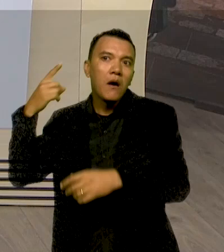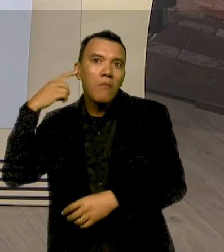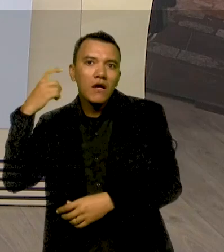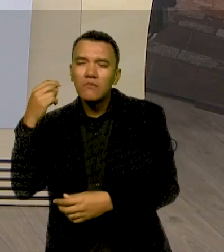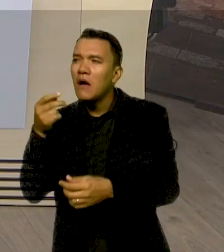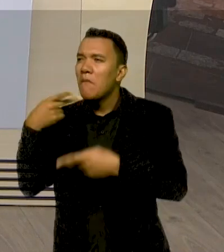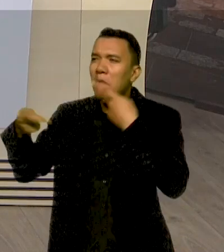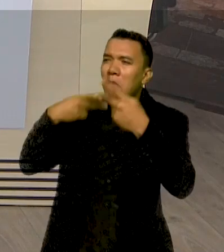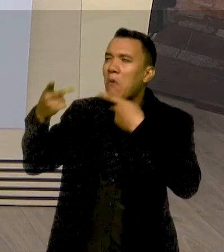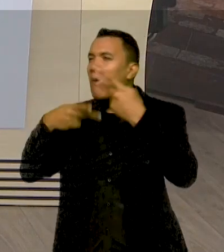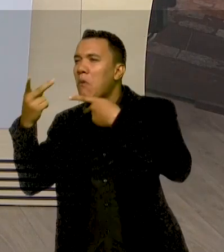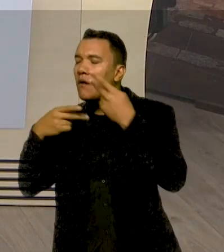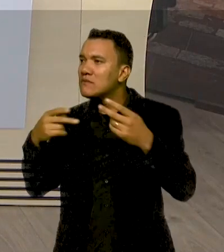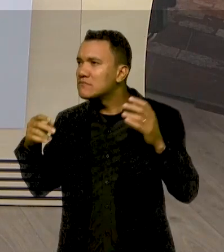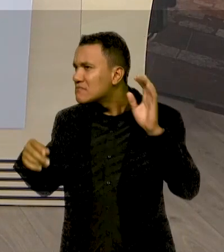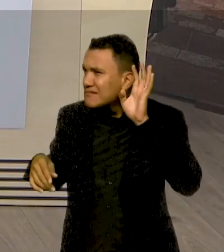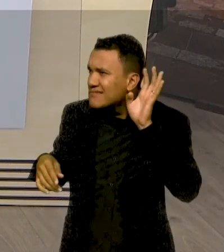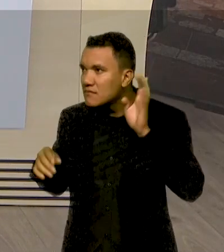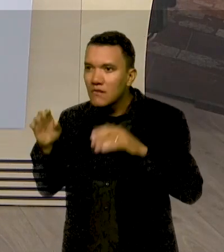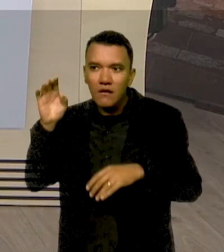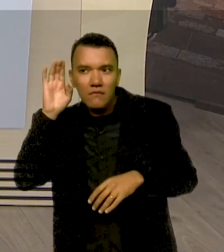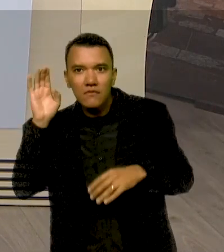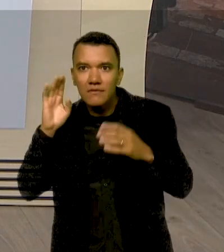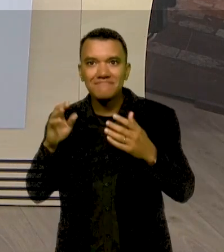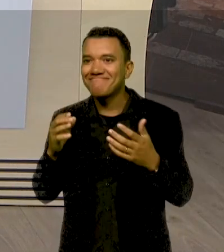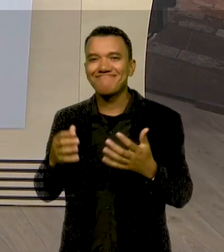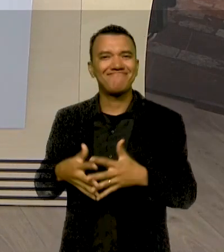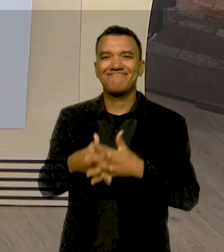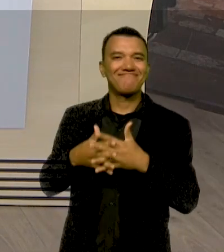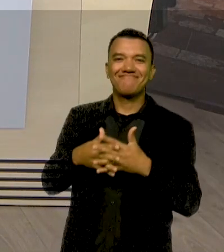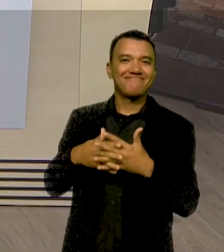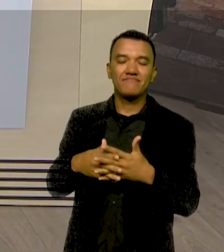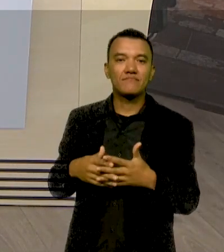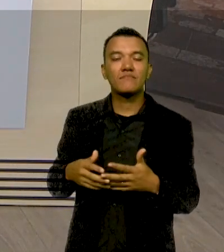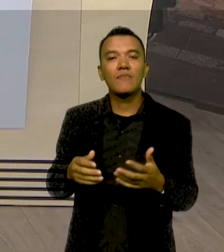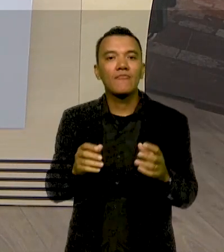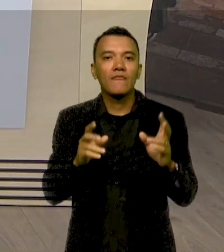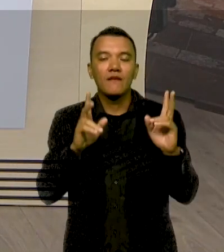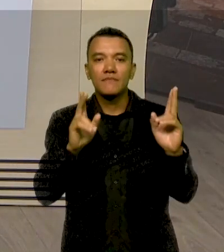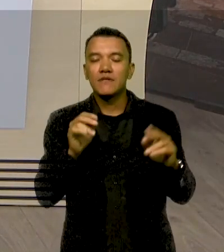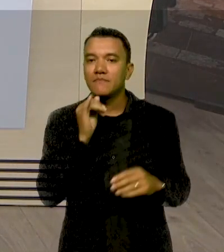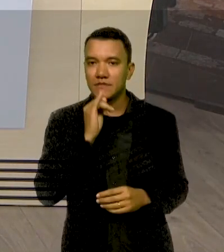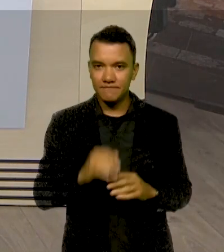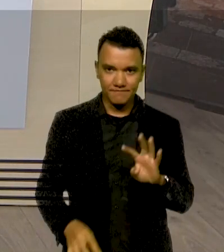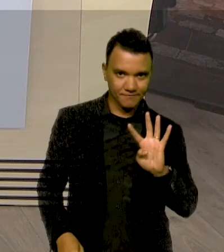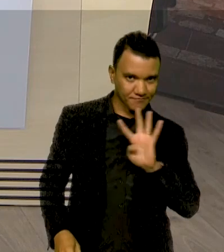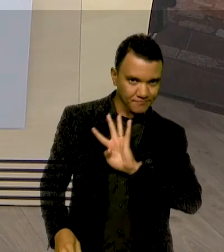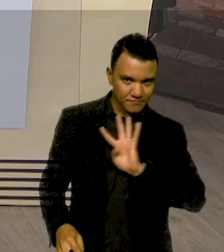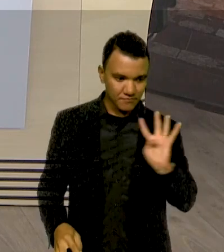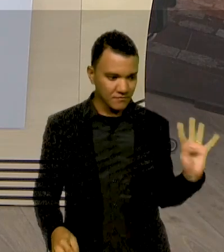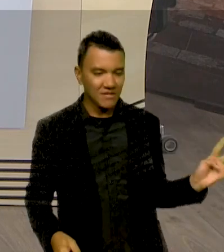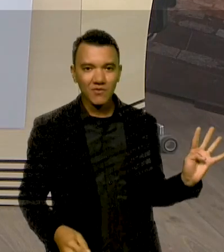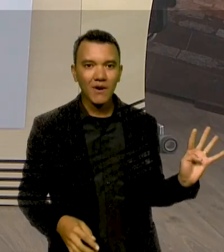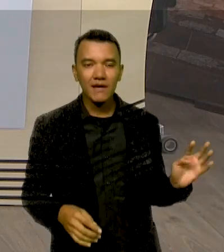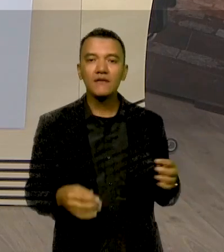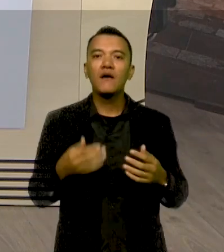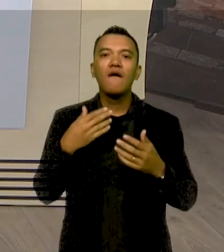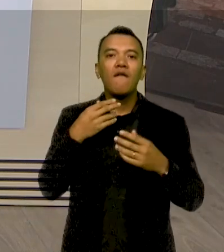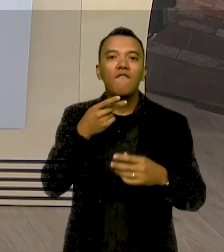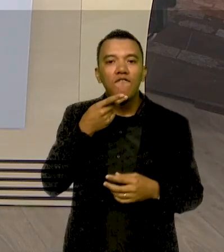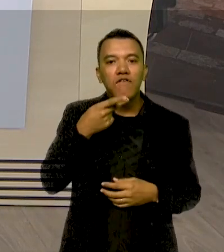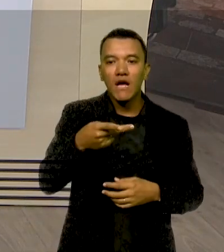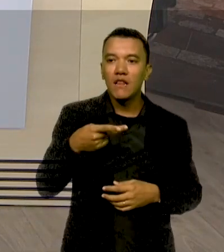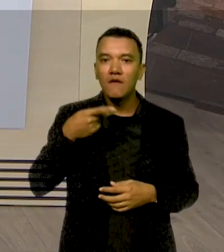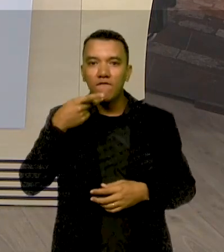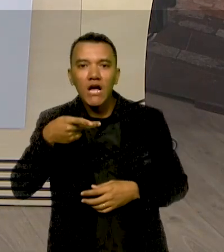escutar muita coisa acontecendo ao mesmo tempo, porque não dá. É o mesmo exemplo, se estamos nós quatro aqui, você fala, a Janaína fala, alguém mais fala, eu